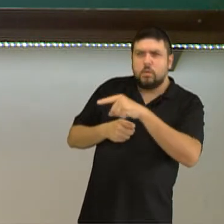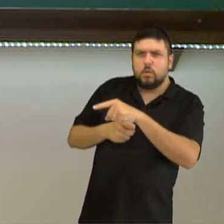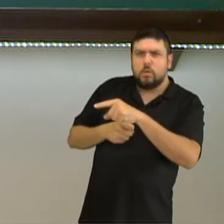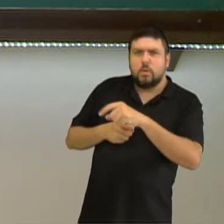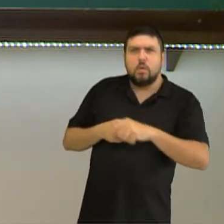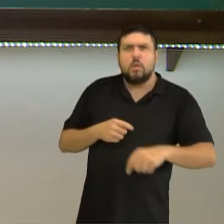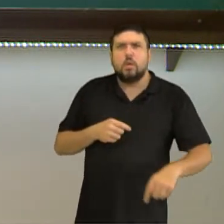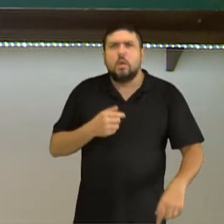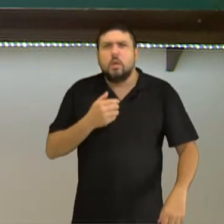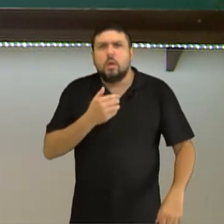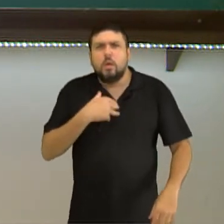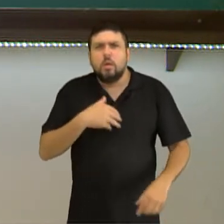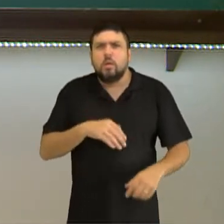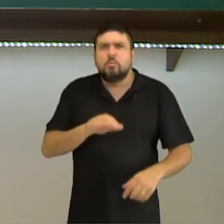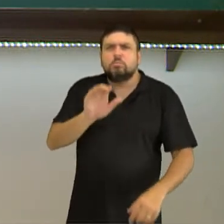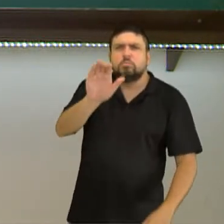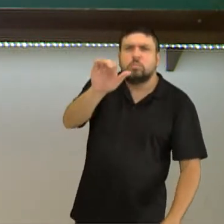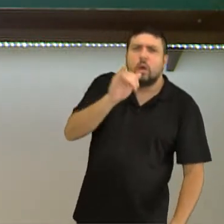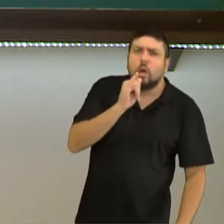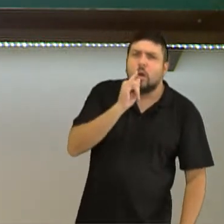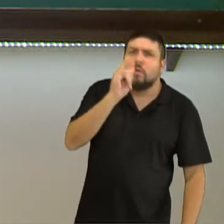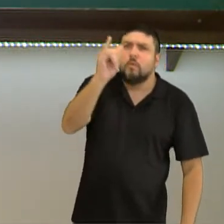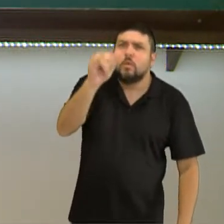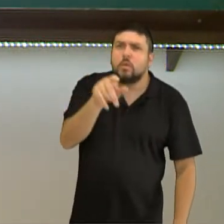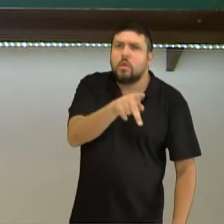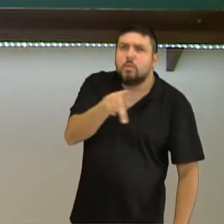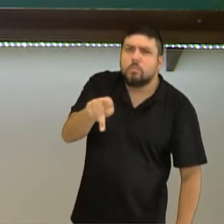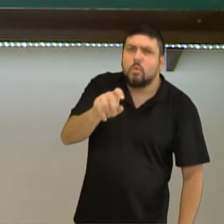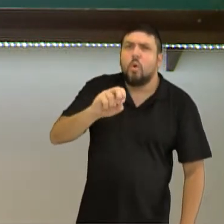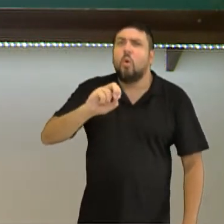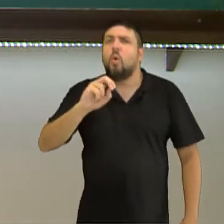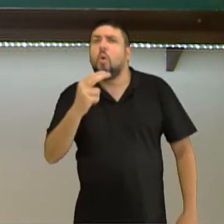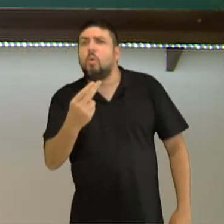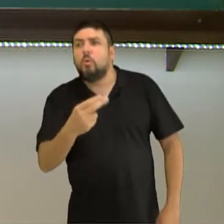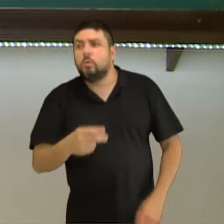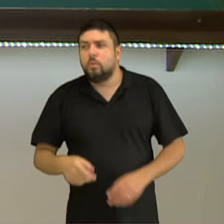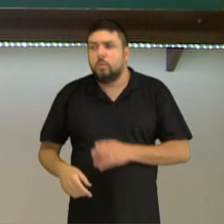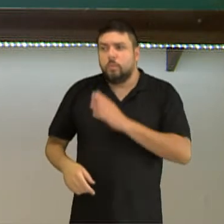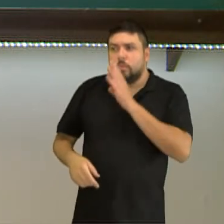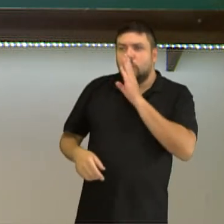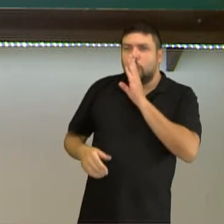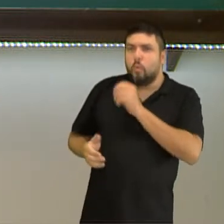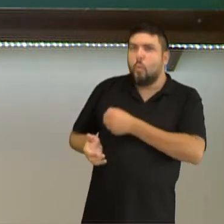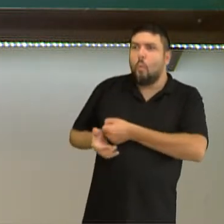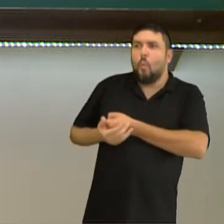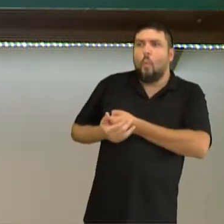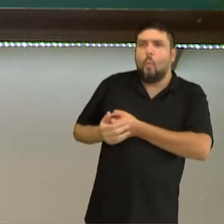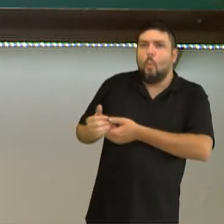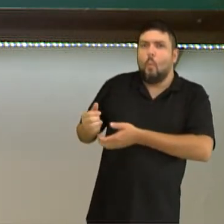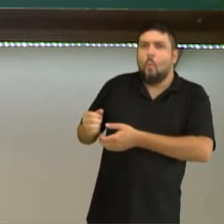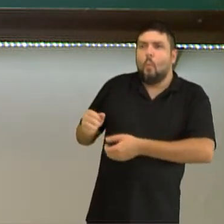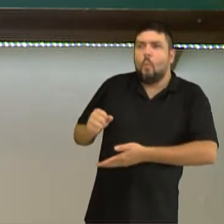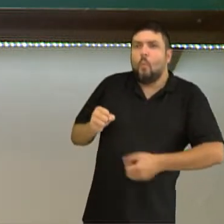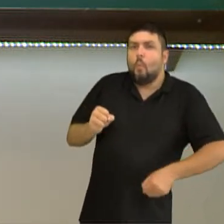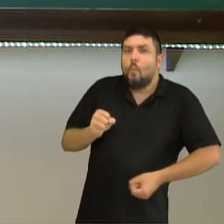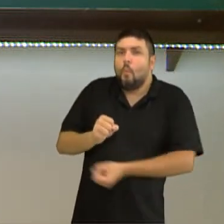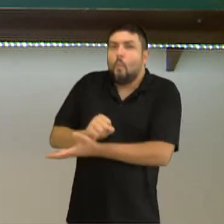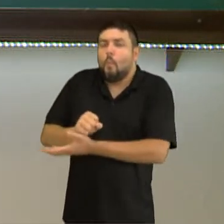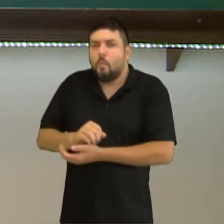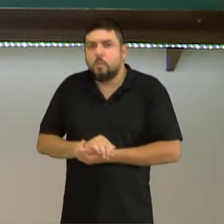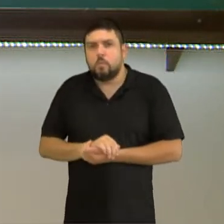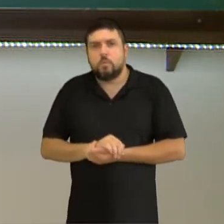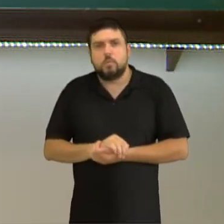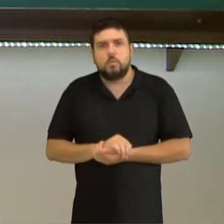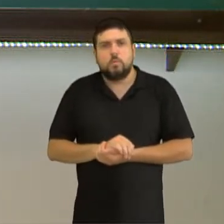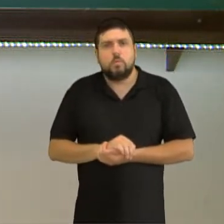de que é mentira do colega ou vou encobrir essa mentira dele? Precisou tomar uma decisão e você avalia. Será